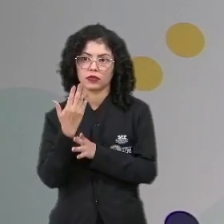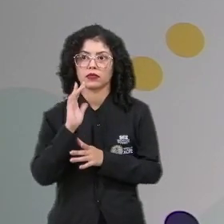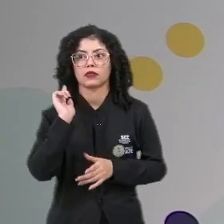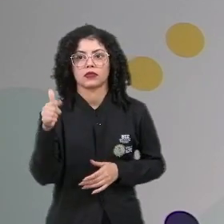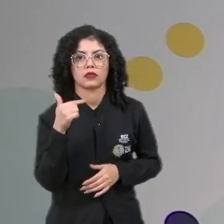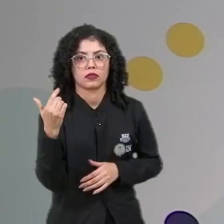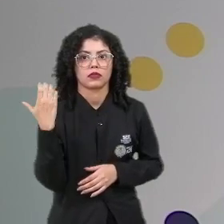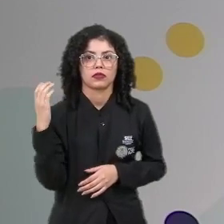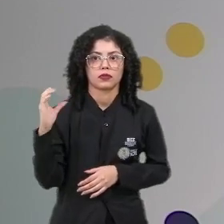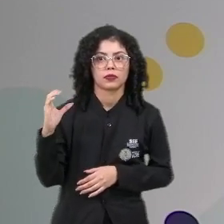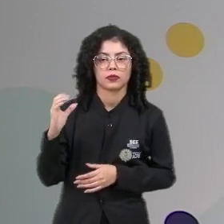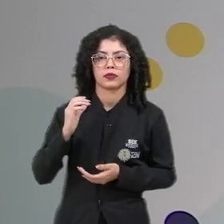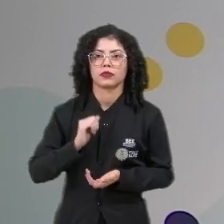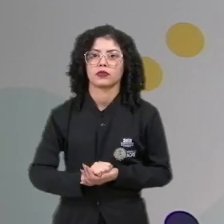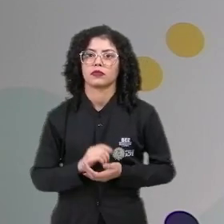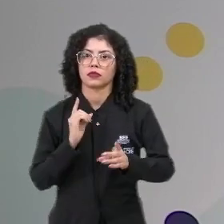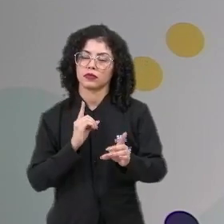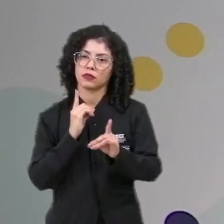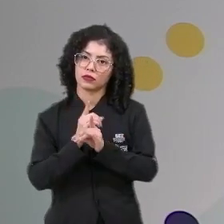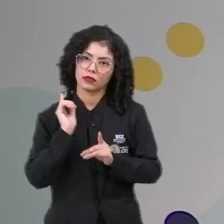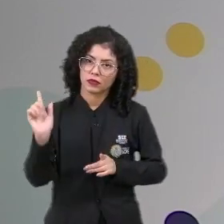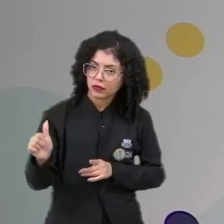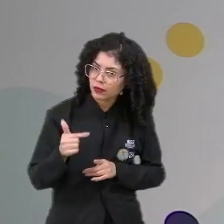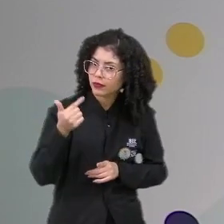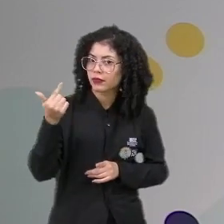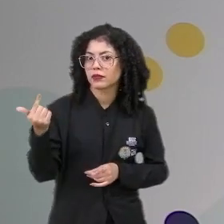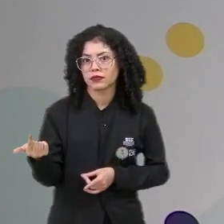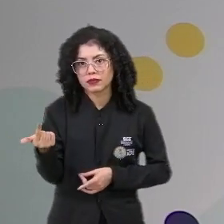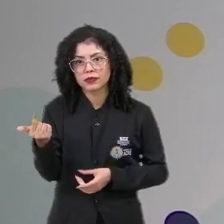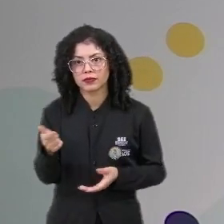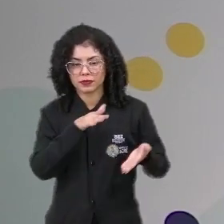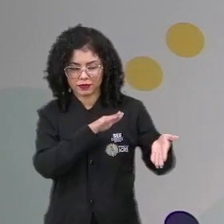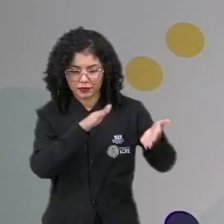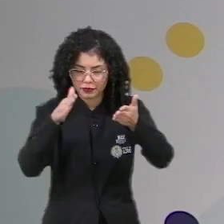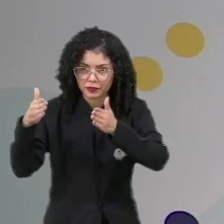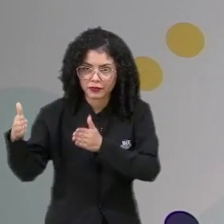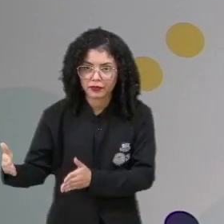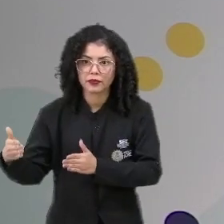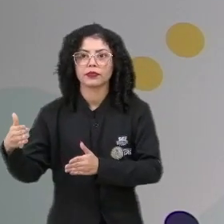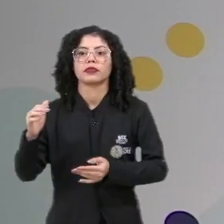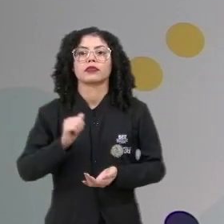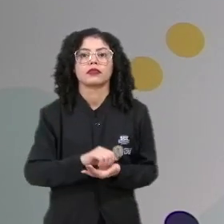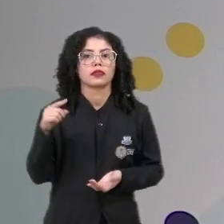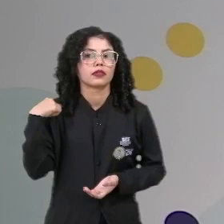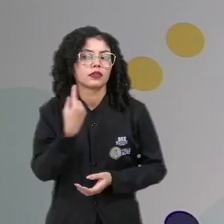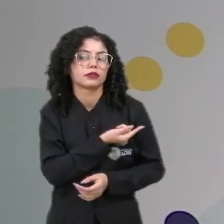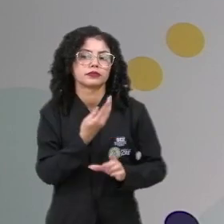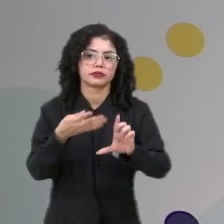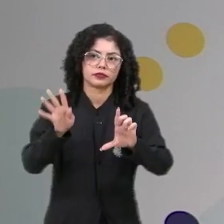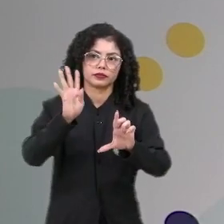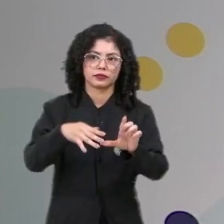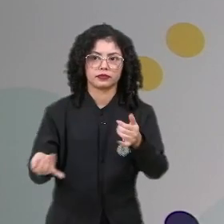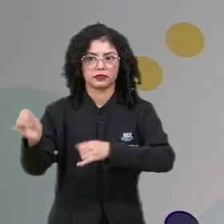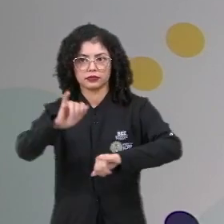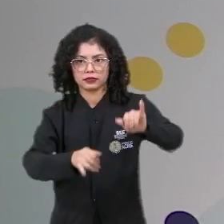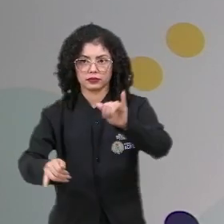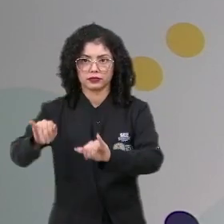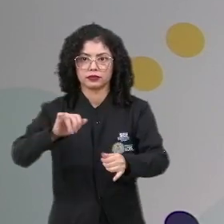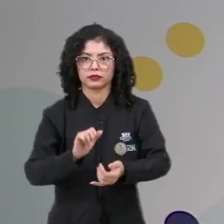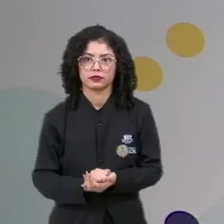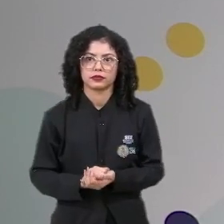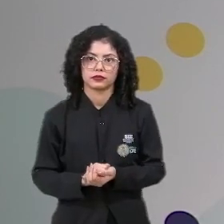outro cientista que descobriu uma outra seção, tá, da nossa tabela periódica, que são